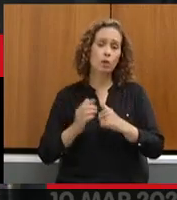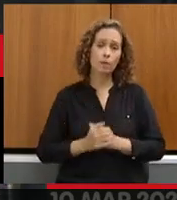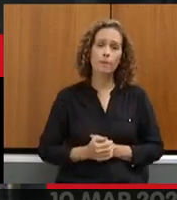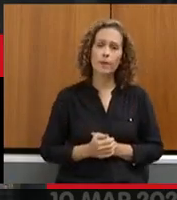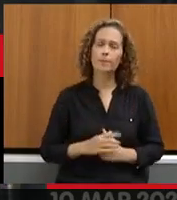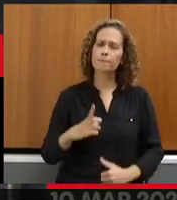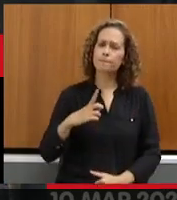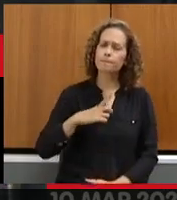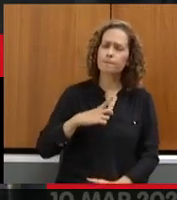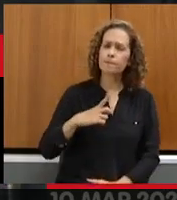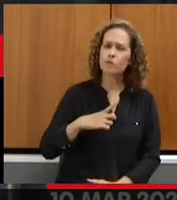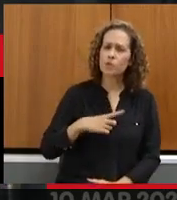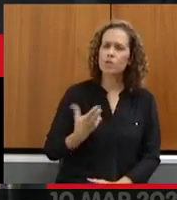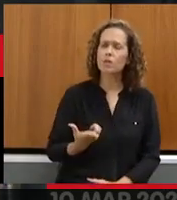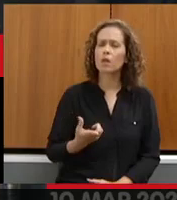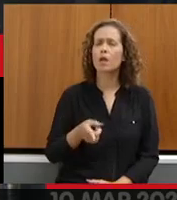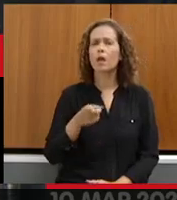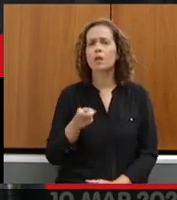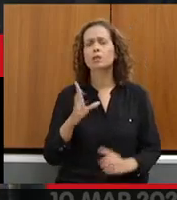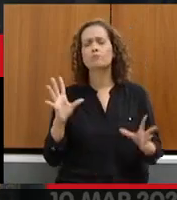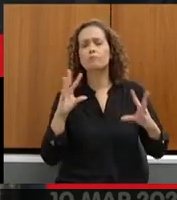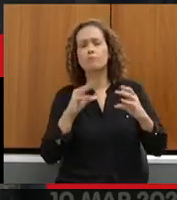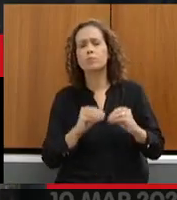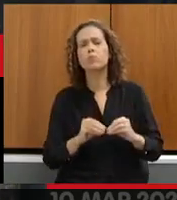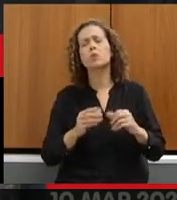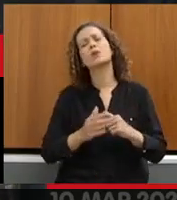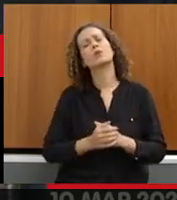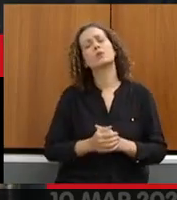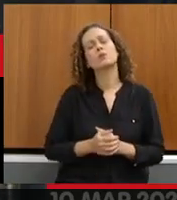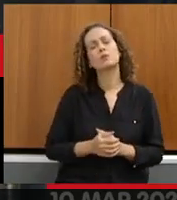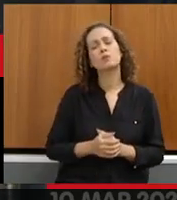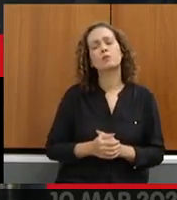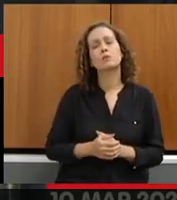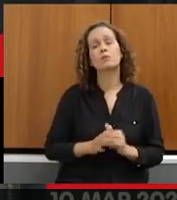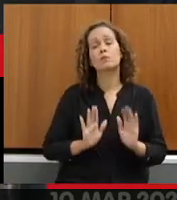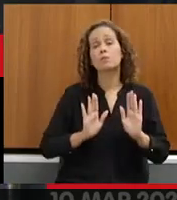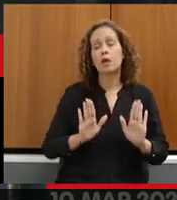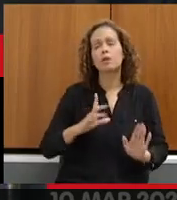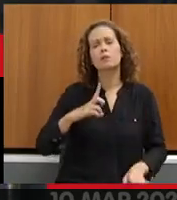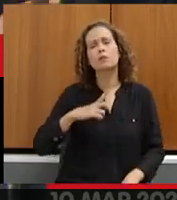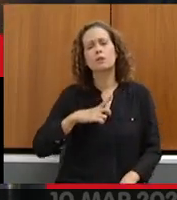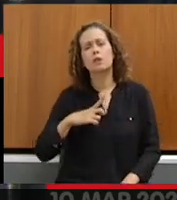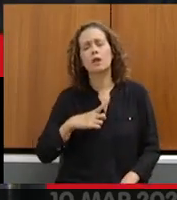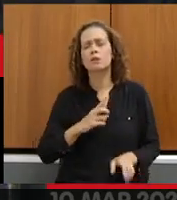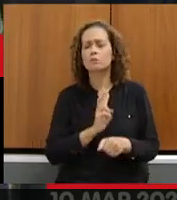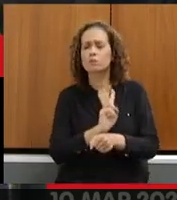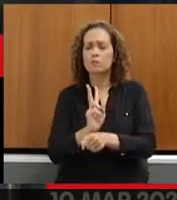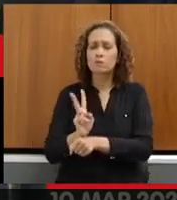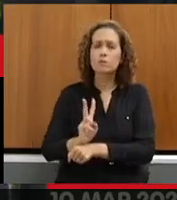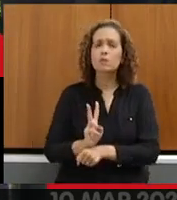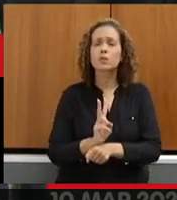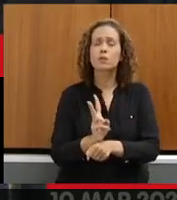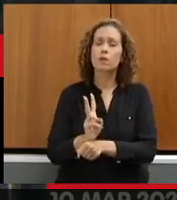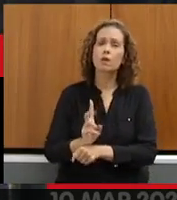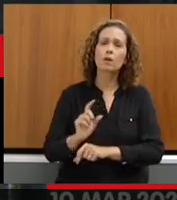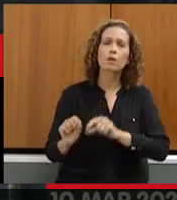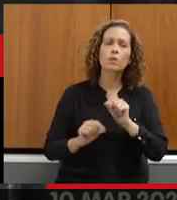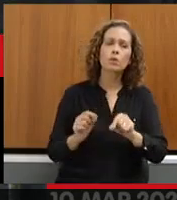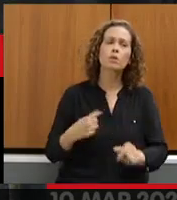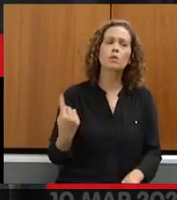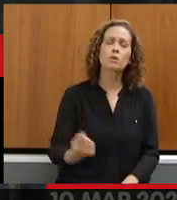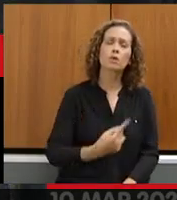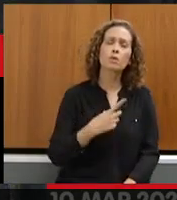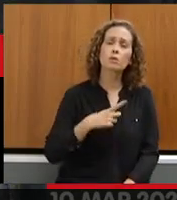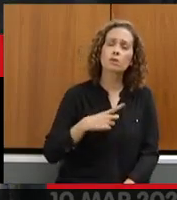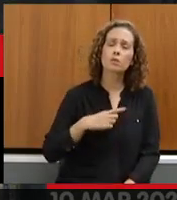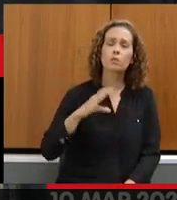a esse consenso isso naturalmente sob a supervisão EA consulta do que nós temos lá na Fiat que é